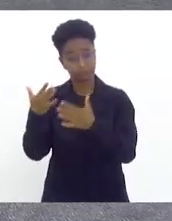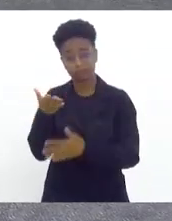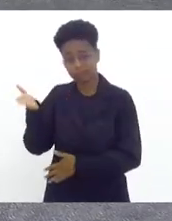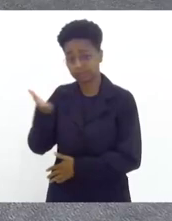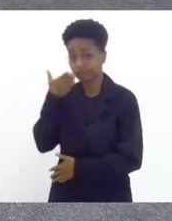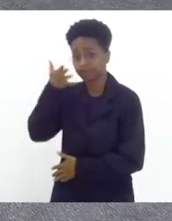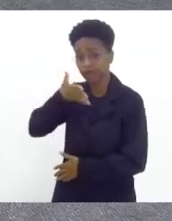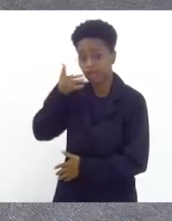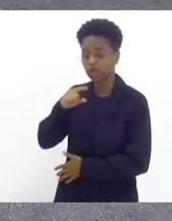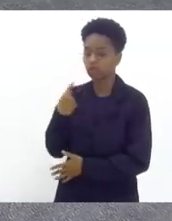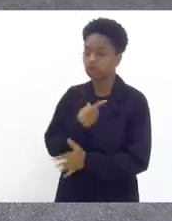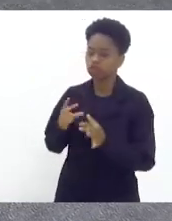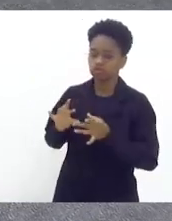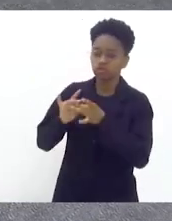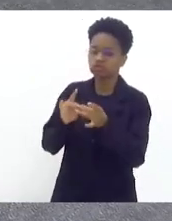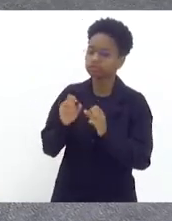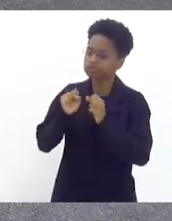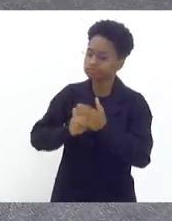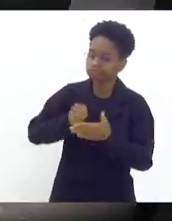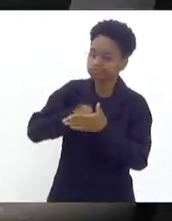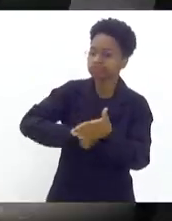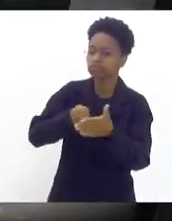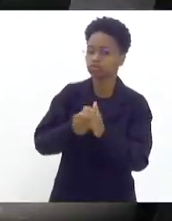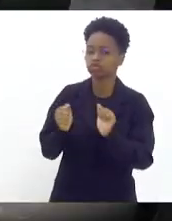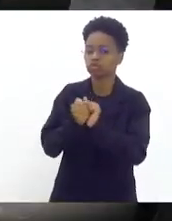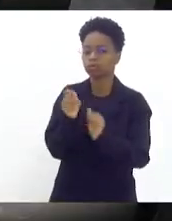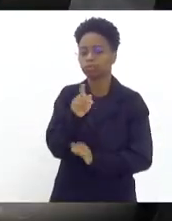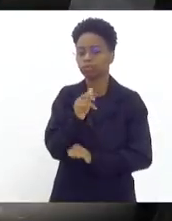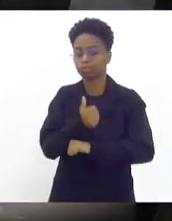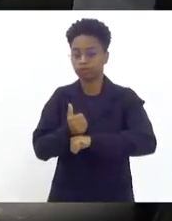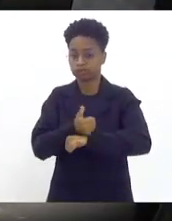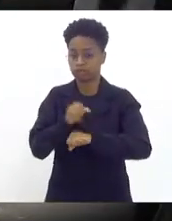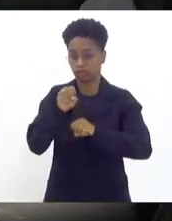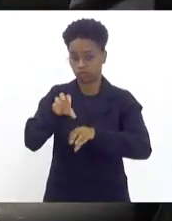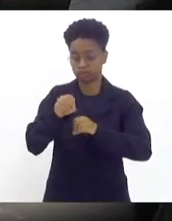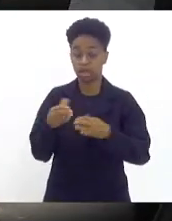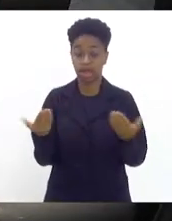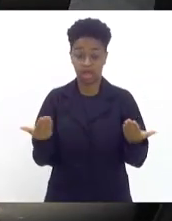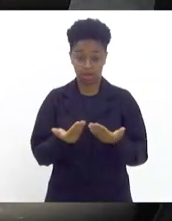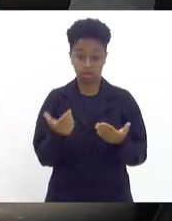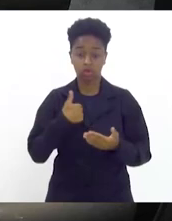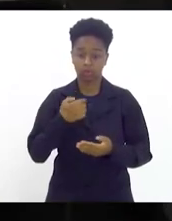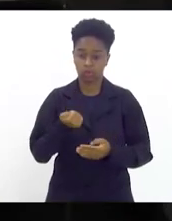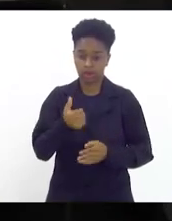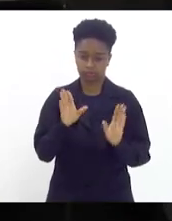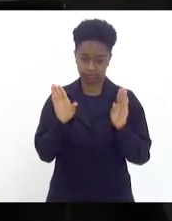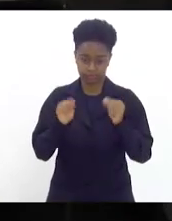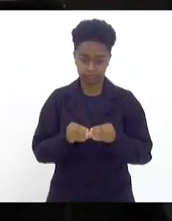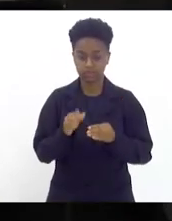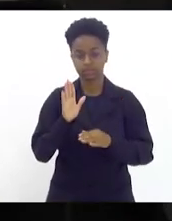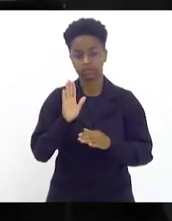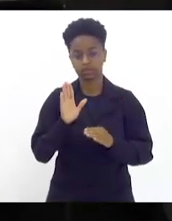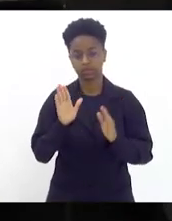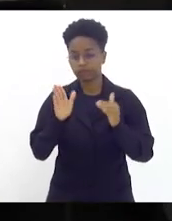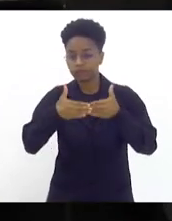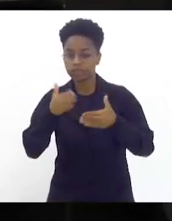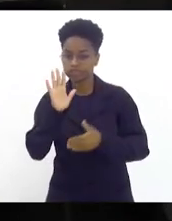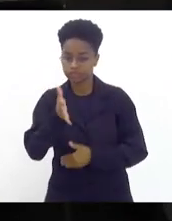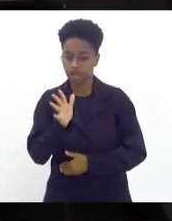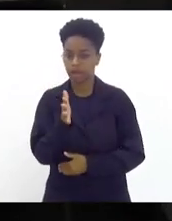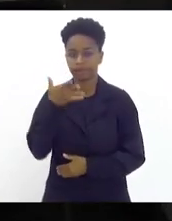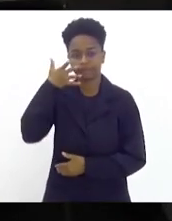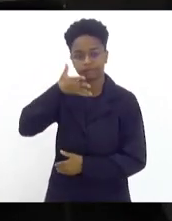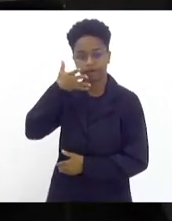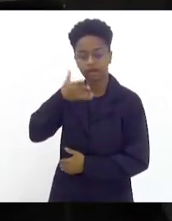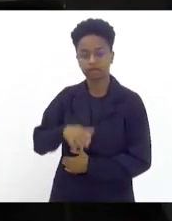estaremos juntos na luta com os profissionais de educação Obrigado Professor José Mário e agora já encerrando essa nossa fala